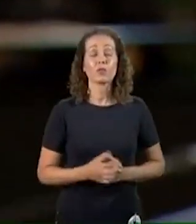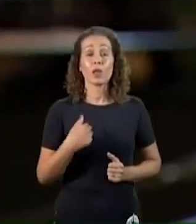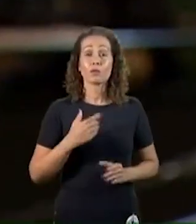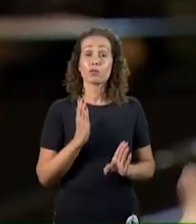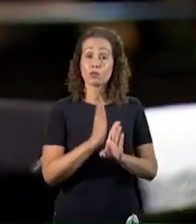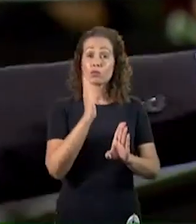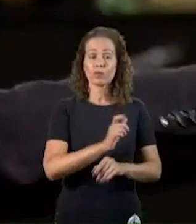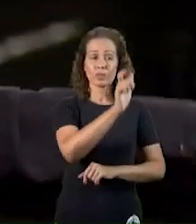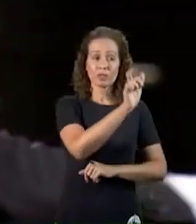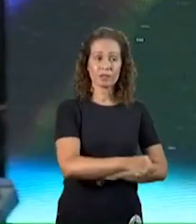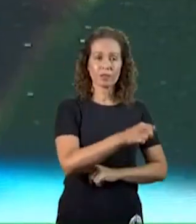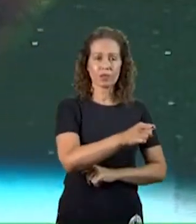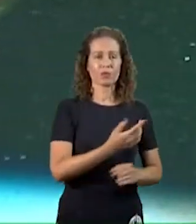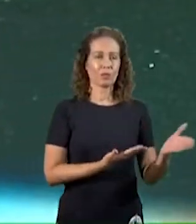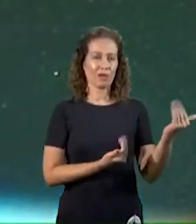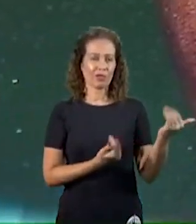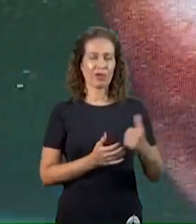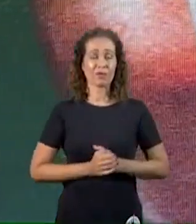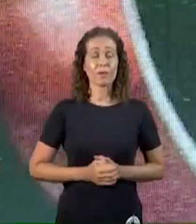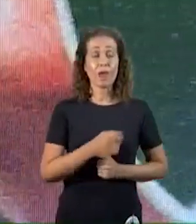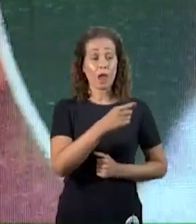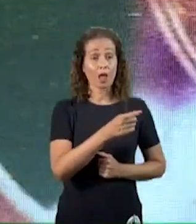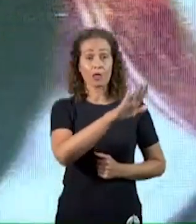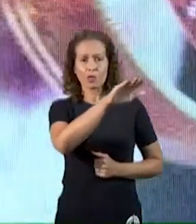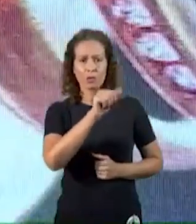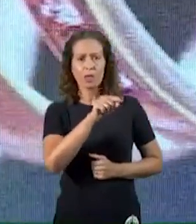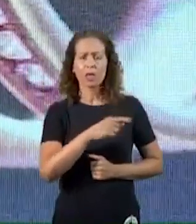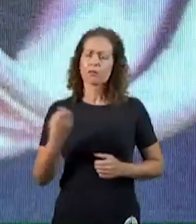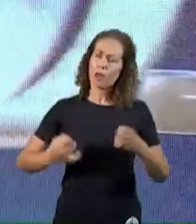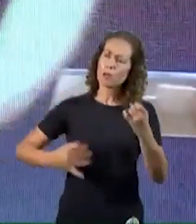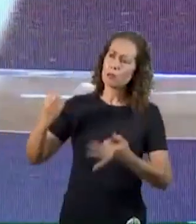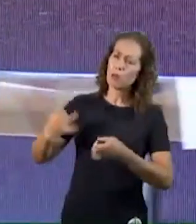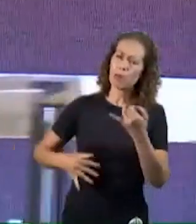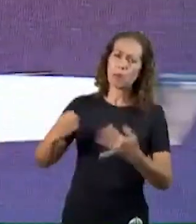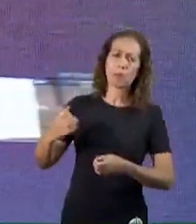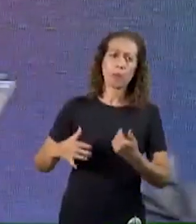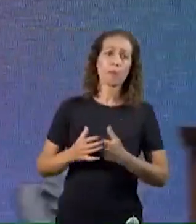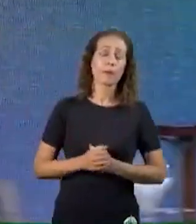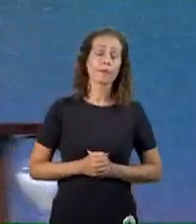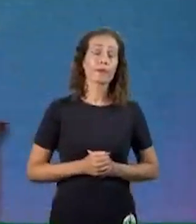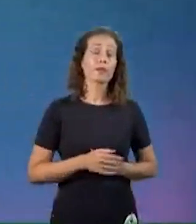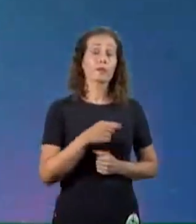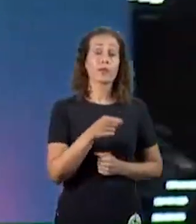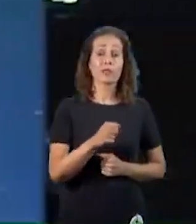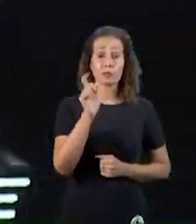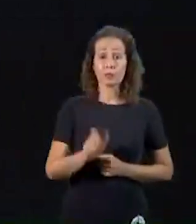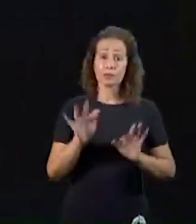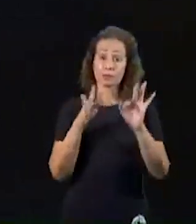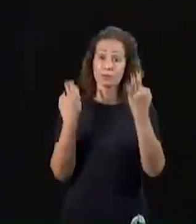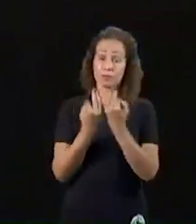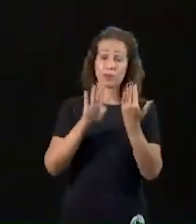isso. Chamei essa pessoa, a pessoa contou que estava sendo abusada por um parente. Para afastar esse parente da